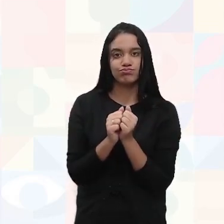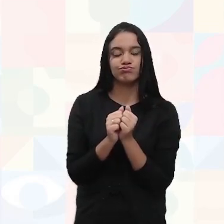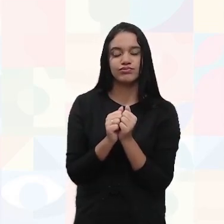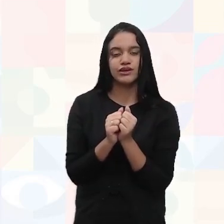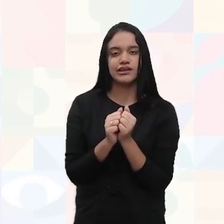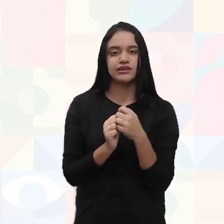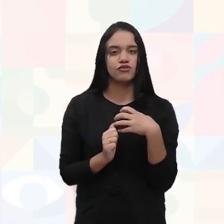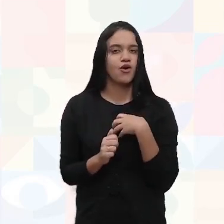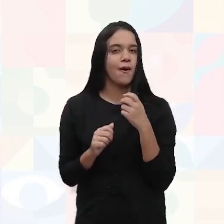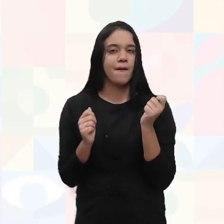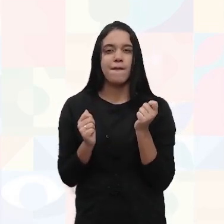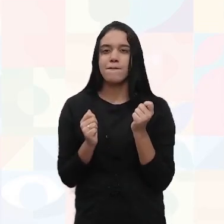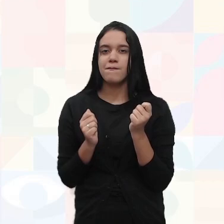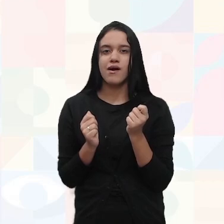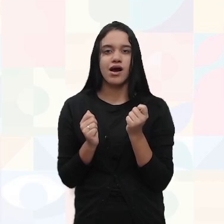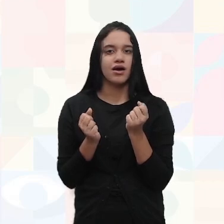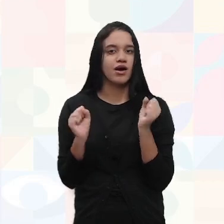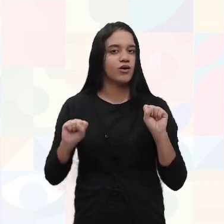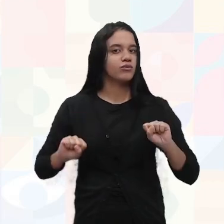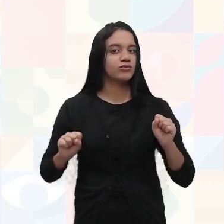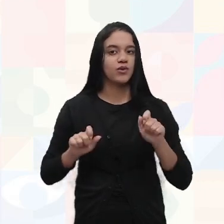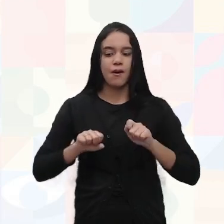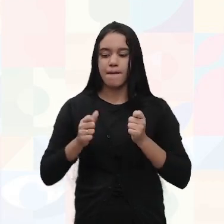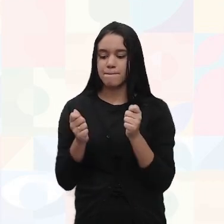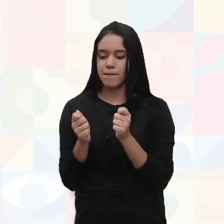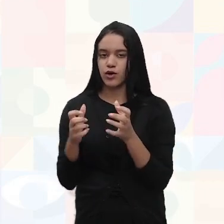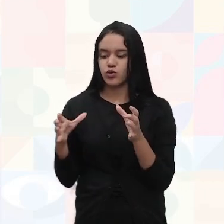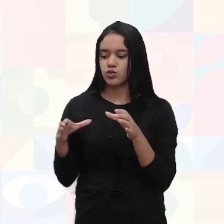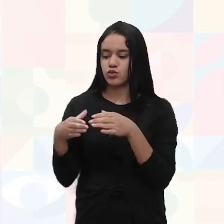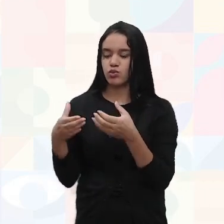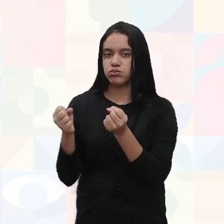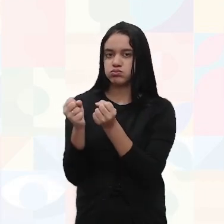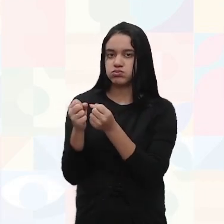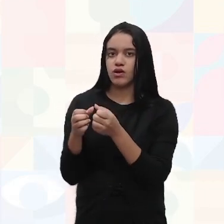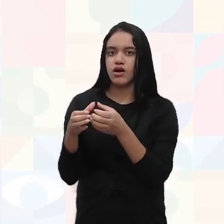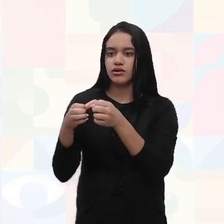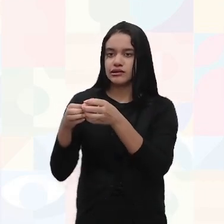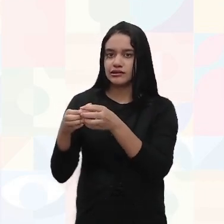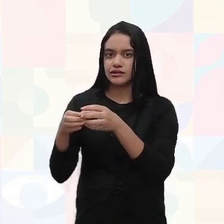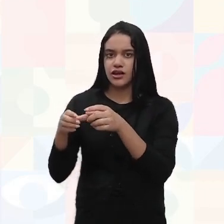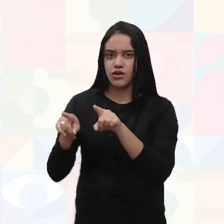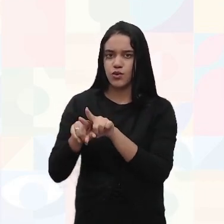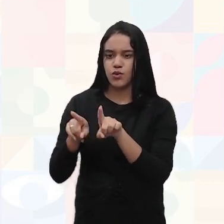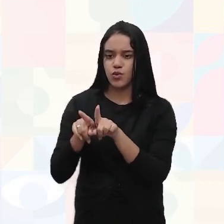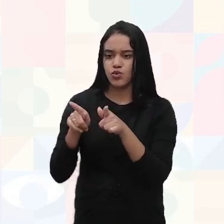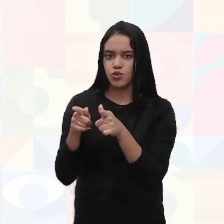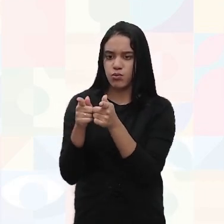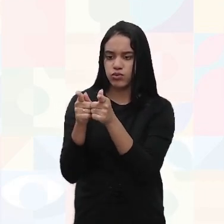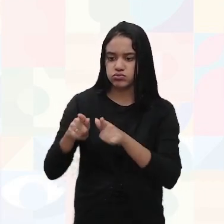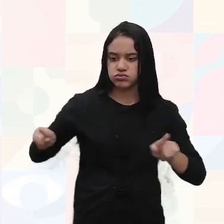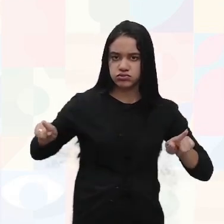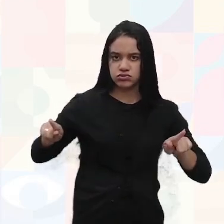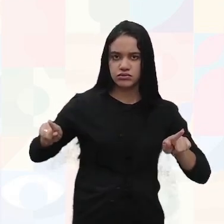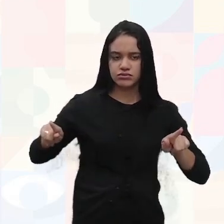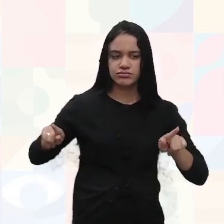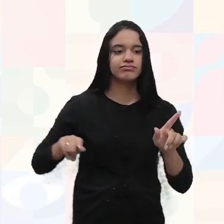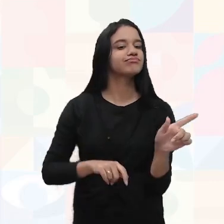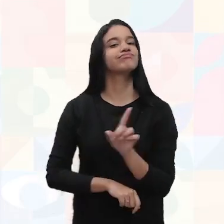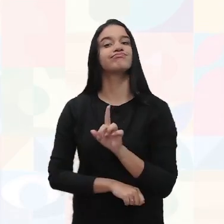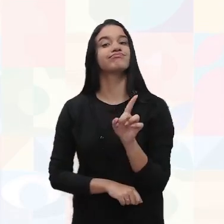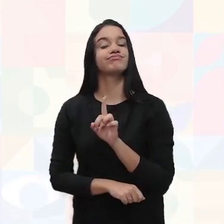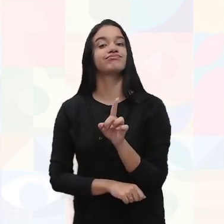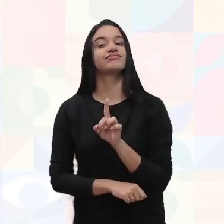não é possível separá-los. A liderança que não decide, como é que ela vai contribuir com a organização? Ela não